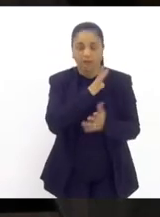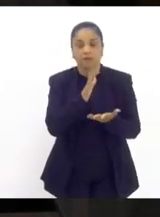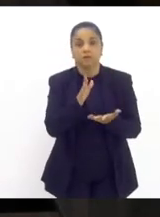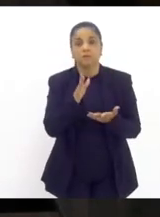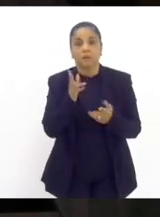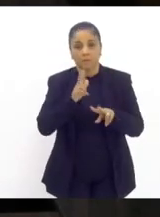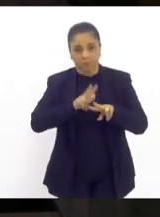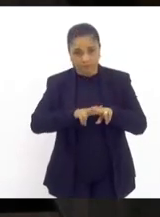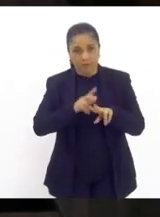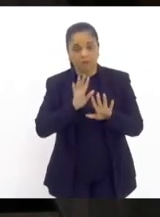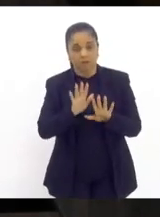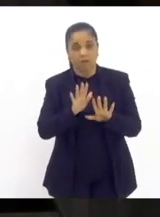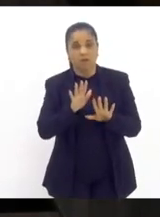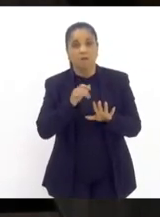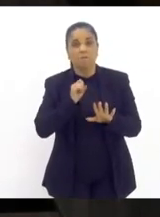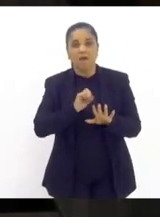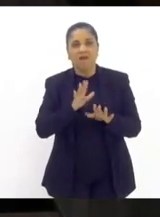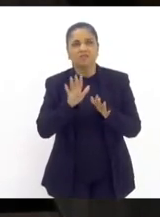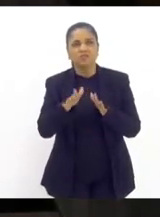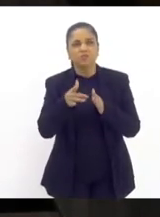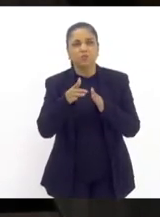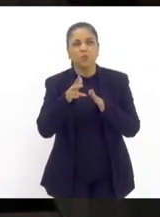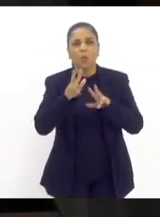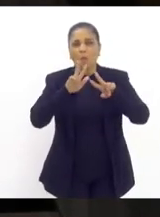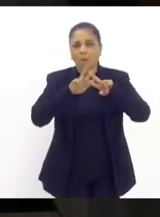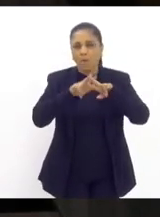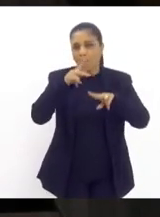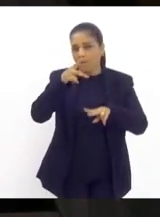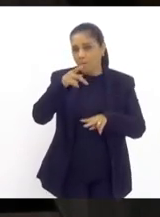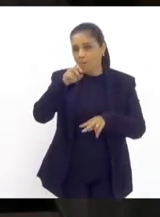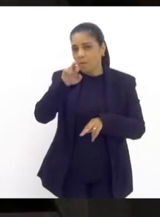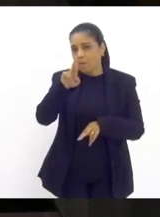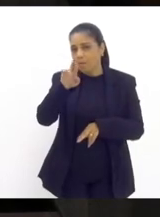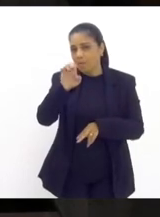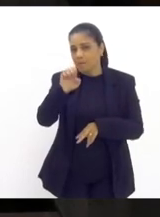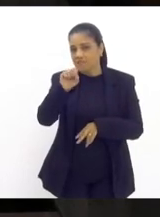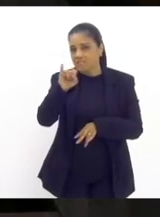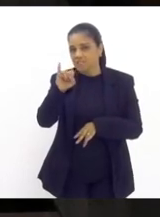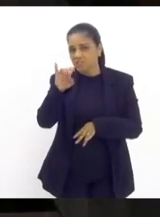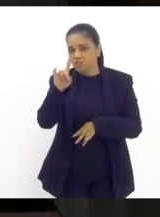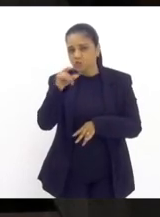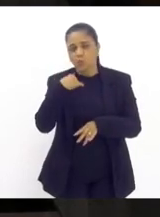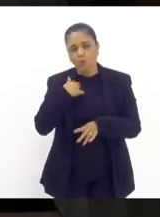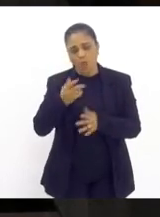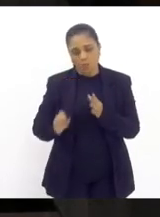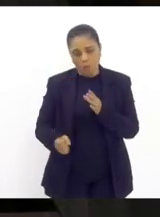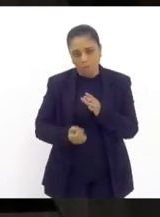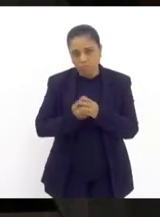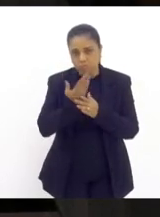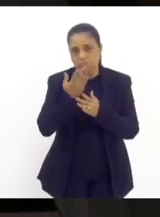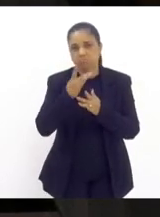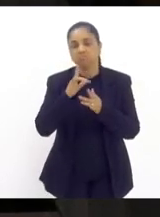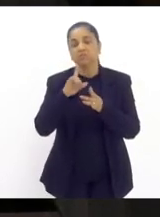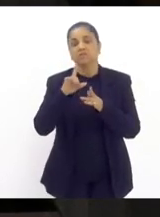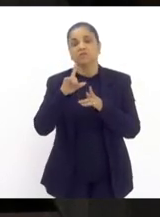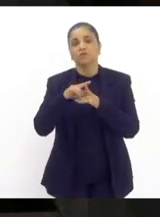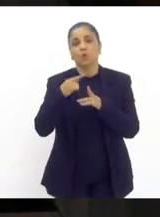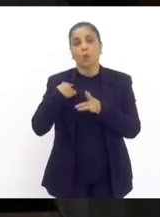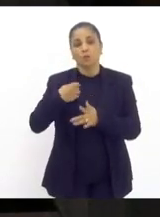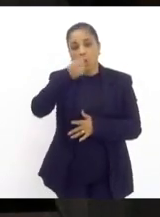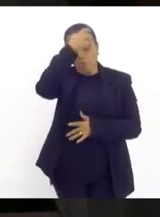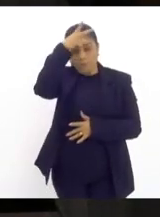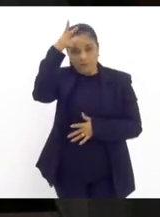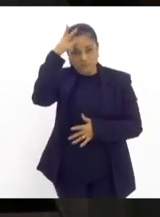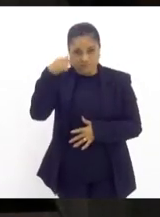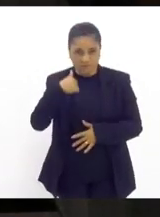esse no início esse presídio te ajuda foi construído inaugurado em Itaperuna quando eu era prefeito e eu lembro a construção Como